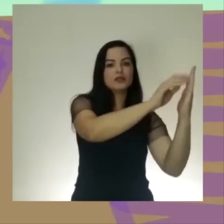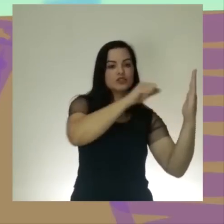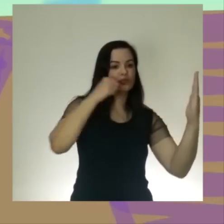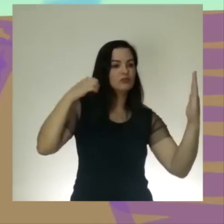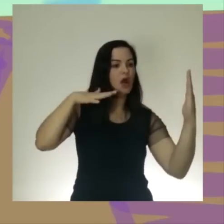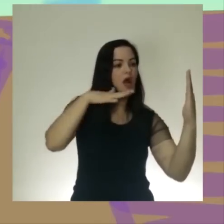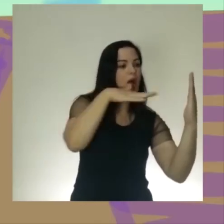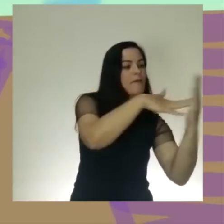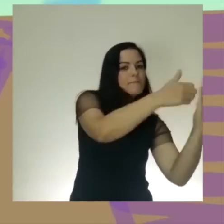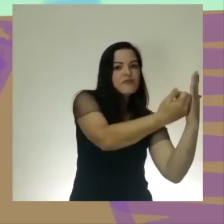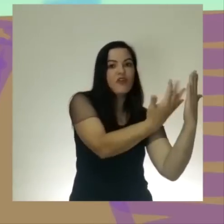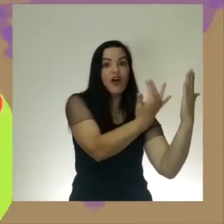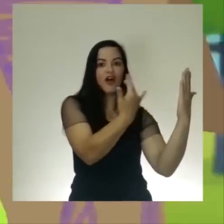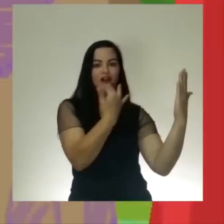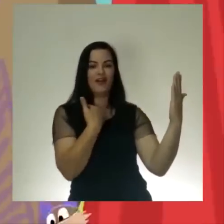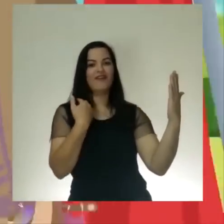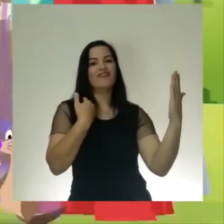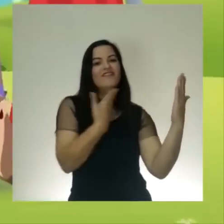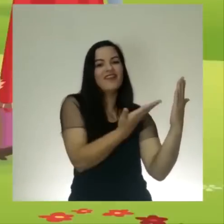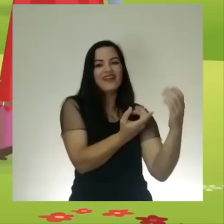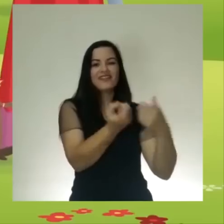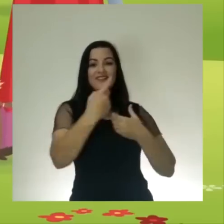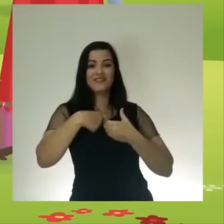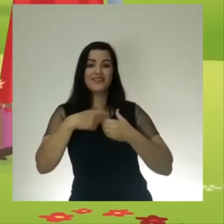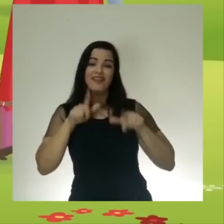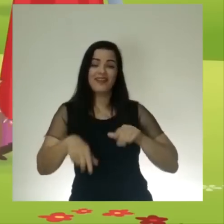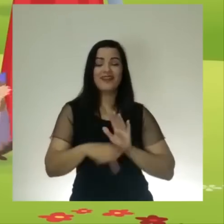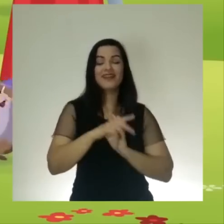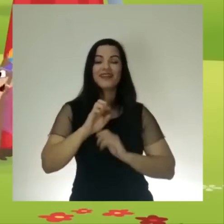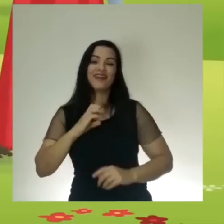E é isso que é um eco.